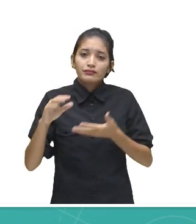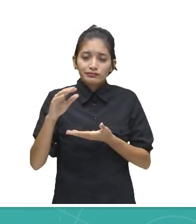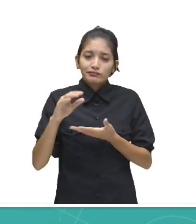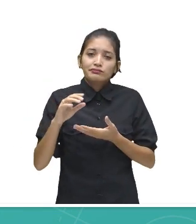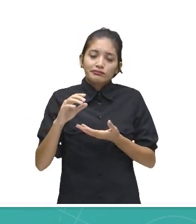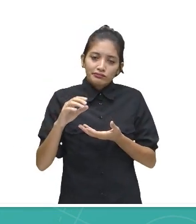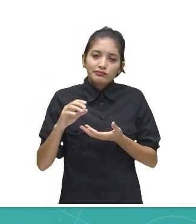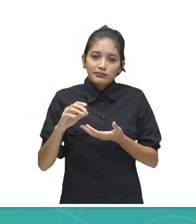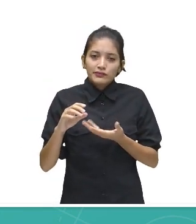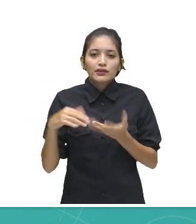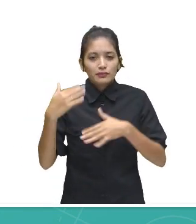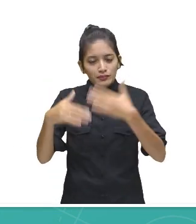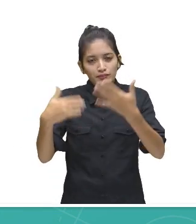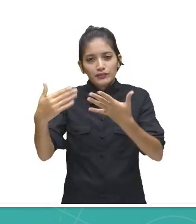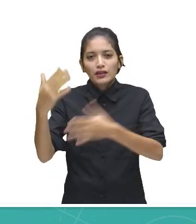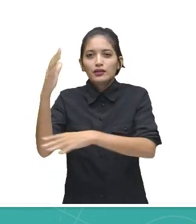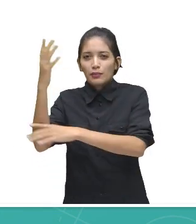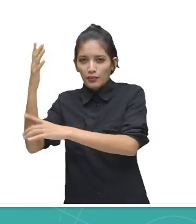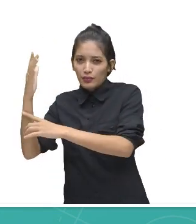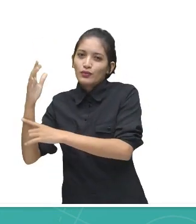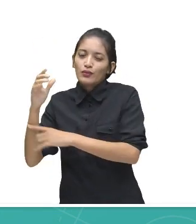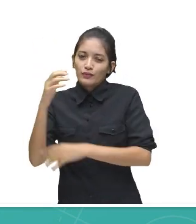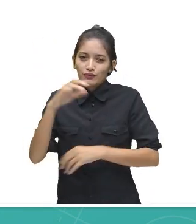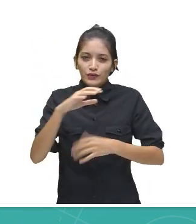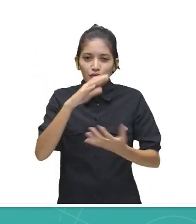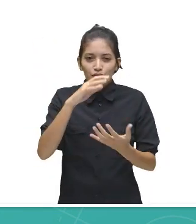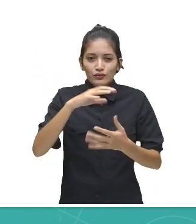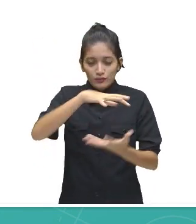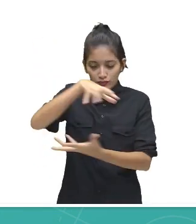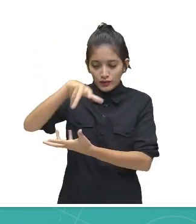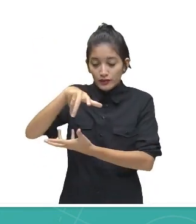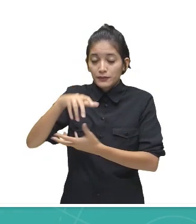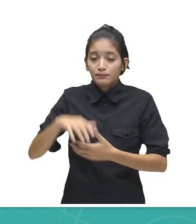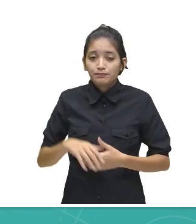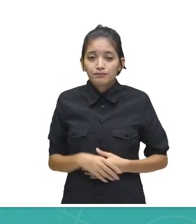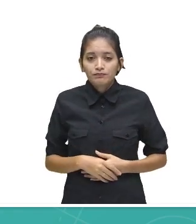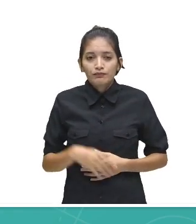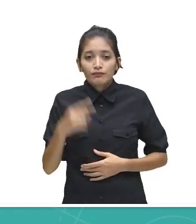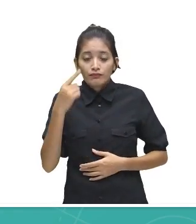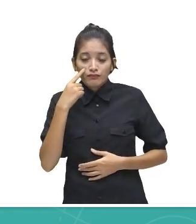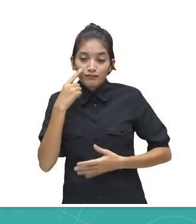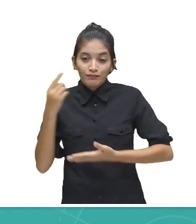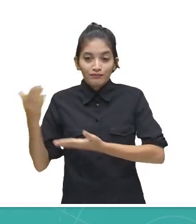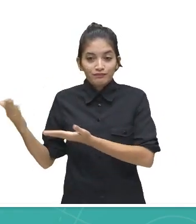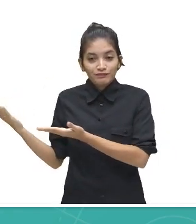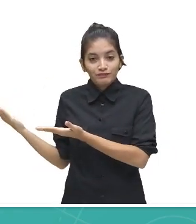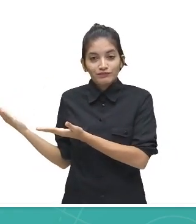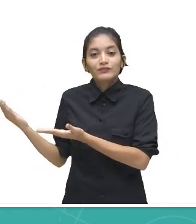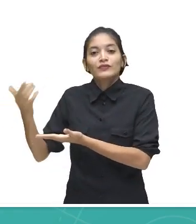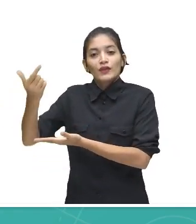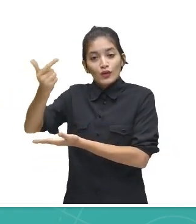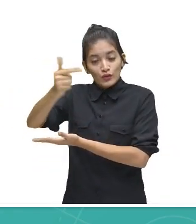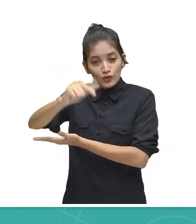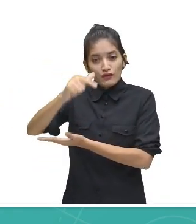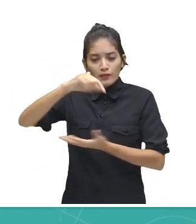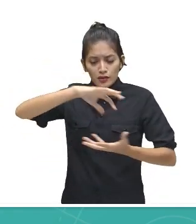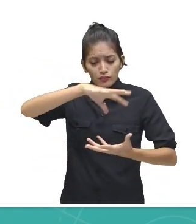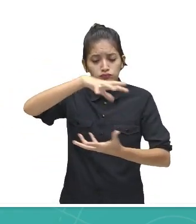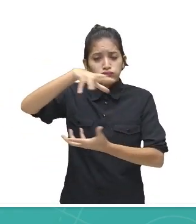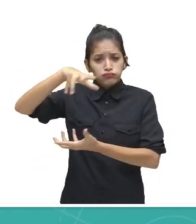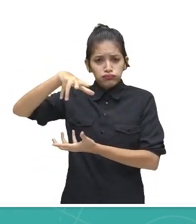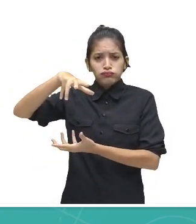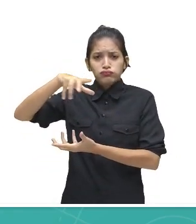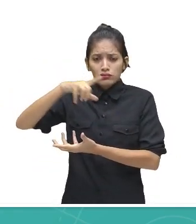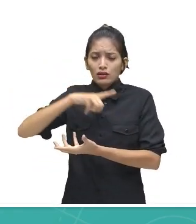temperaturas ao longo do nosso planeta. Vamos ver então na próxima tela exatamente, A gente está vendo aqui mais uma vez o nosso planeta,